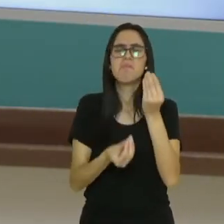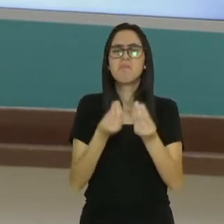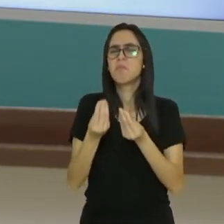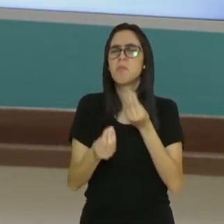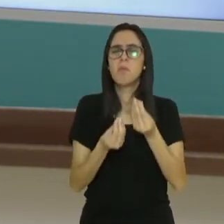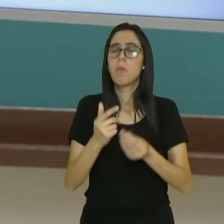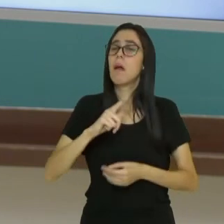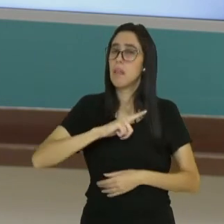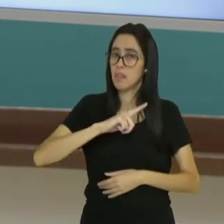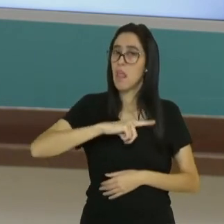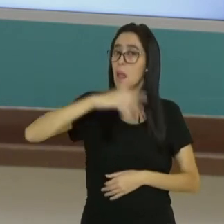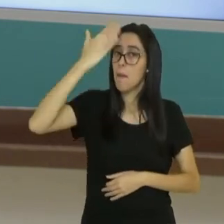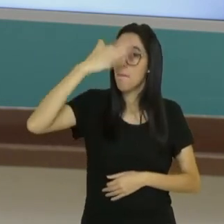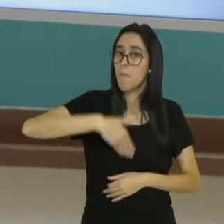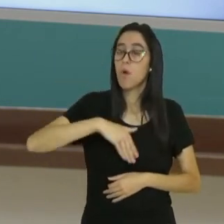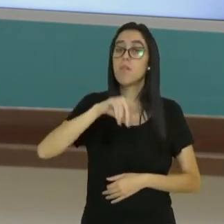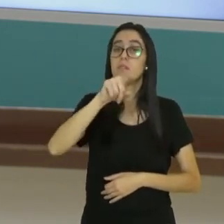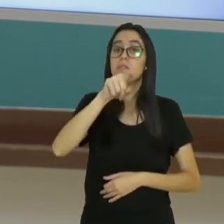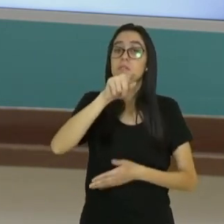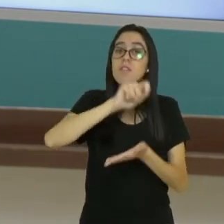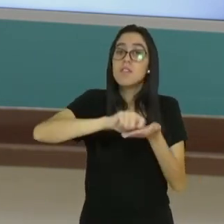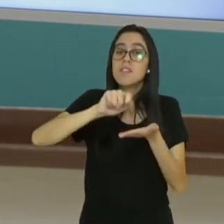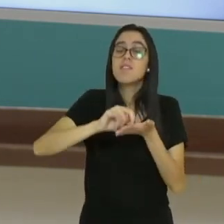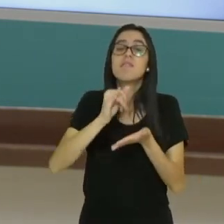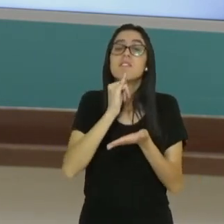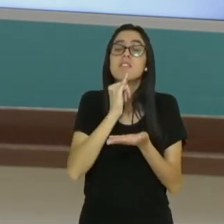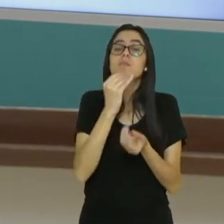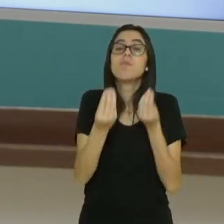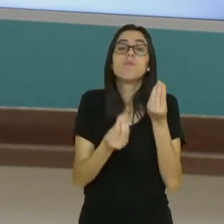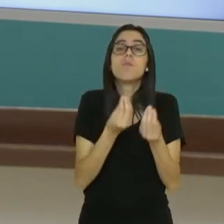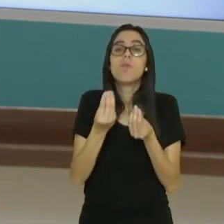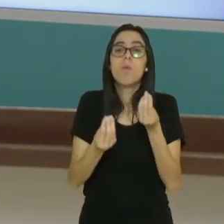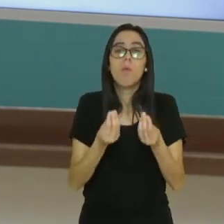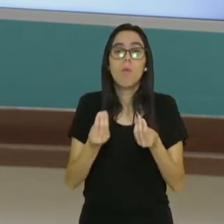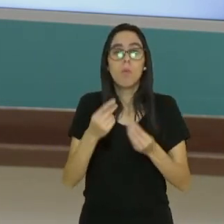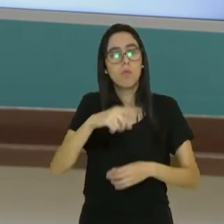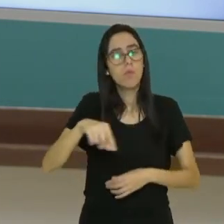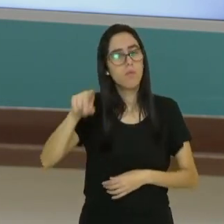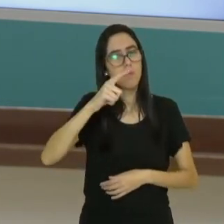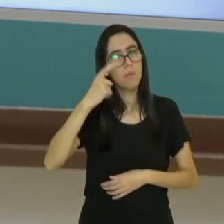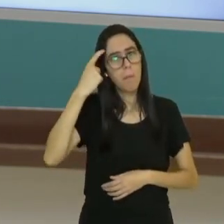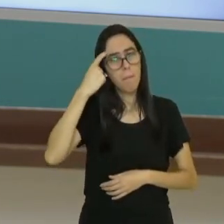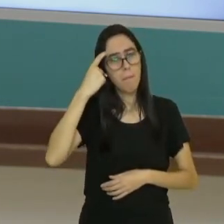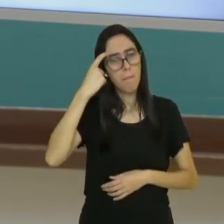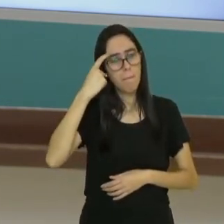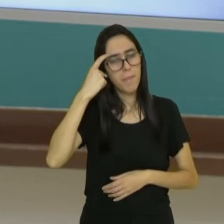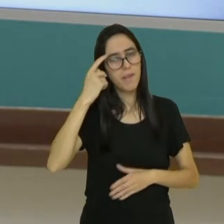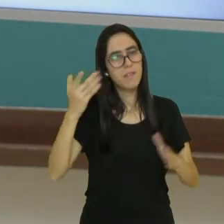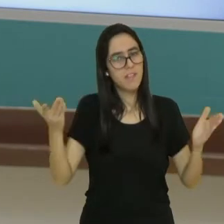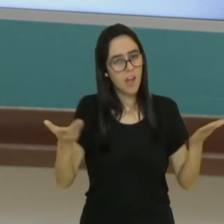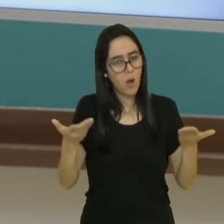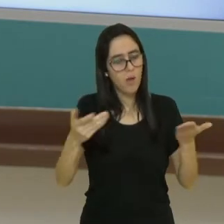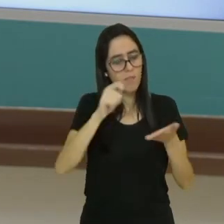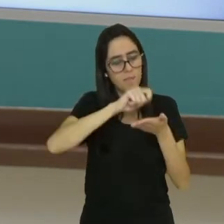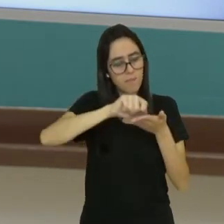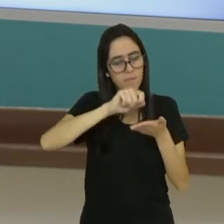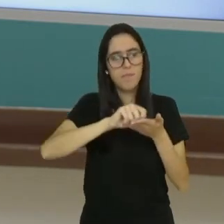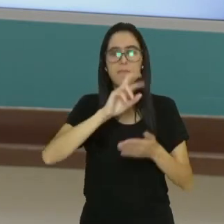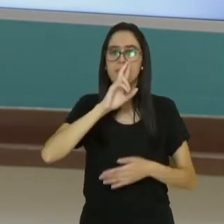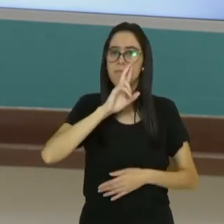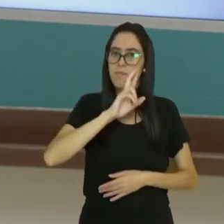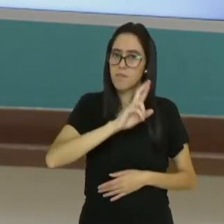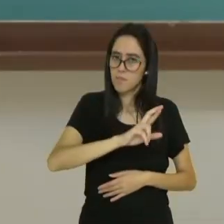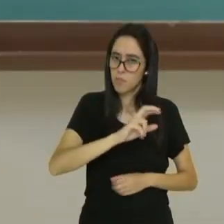evidências. Escreva exemplos delas. Então, eu quero que vocês pensem agora e anotem na resposta de